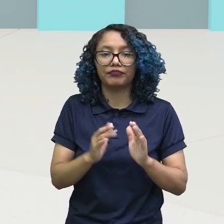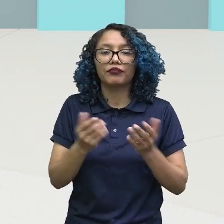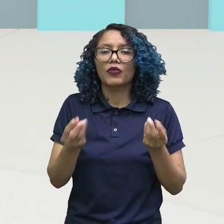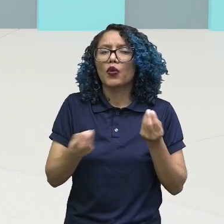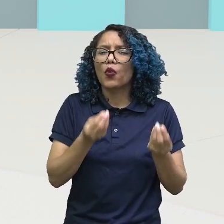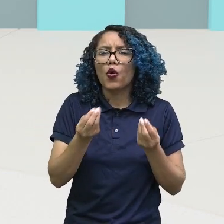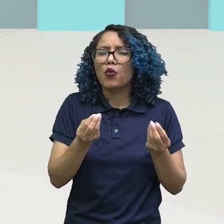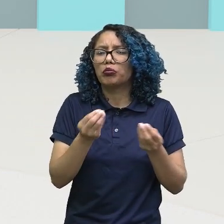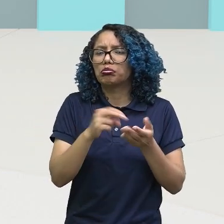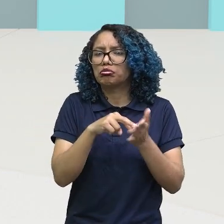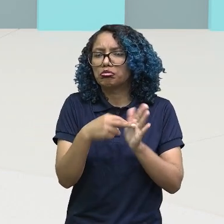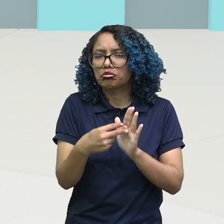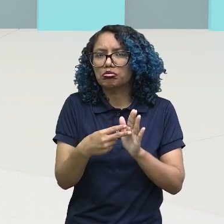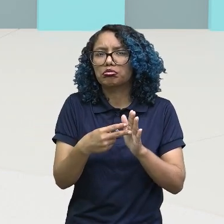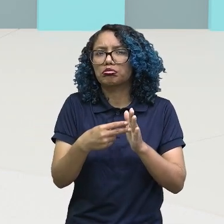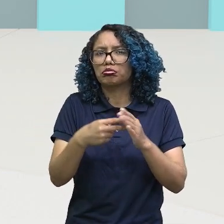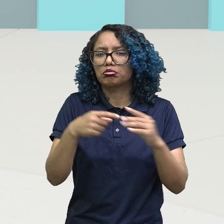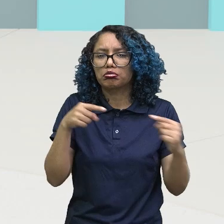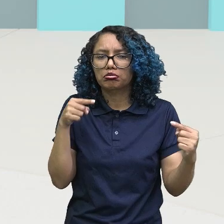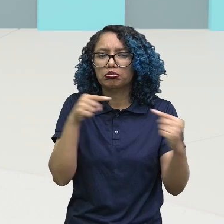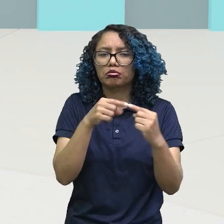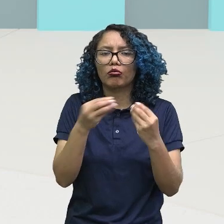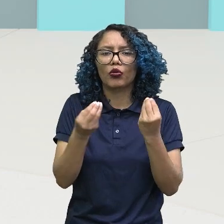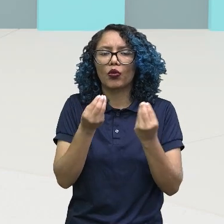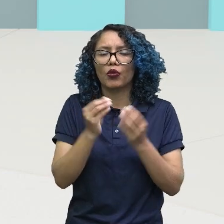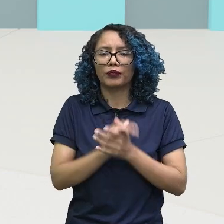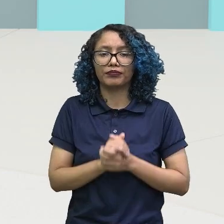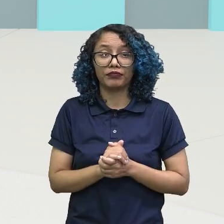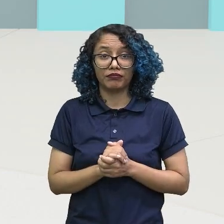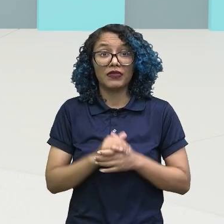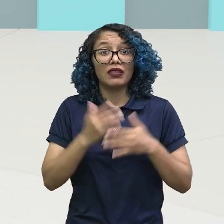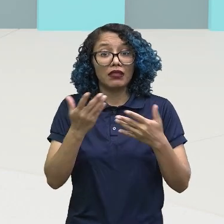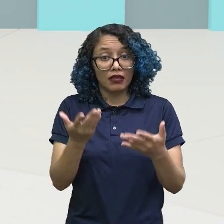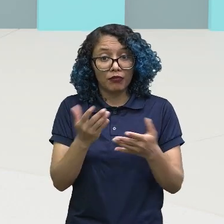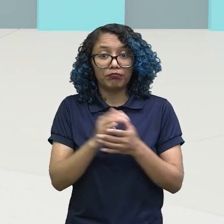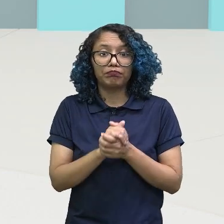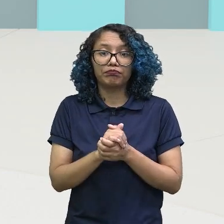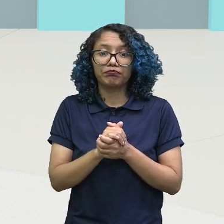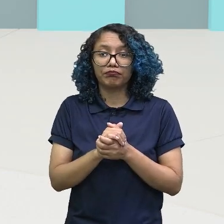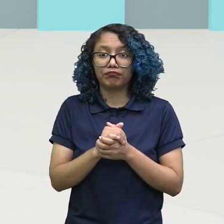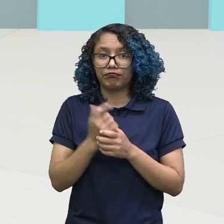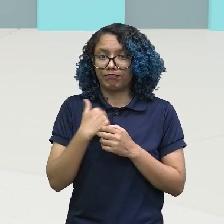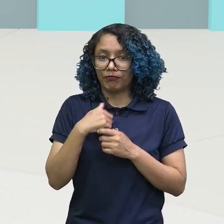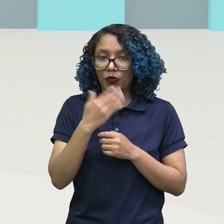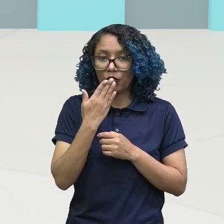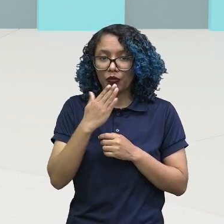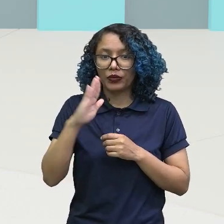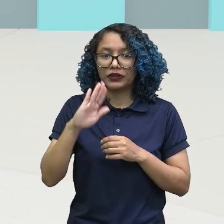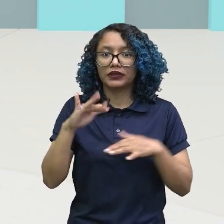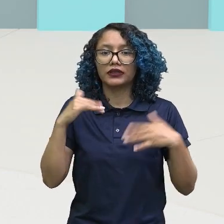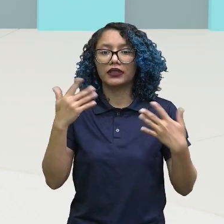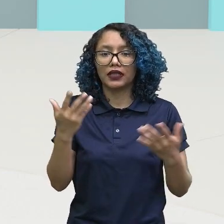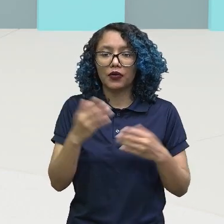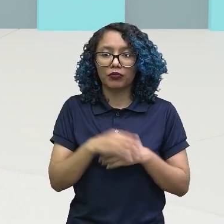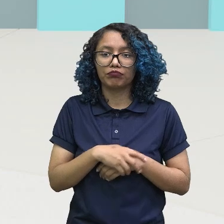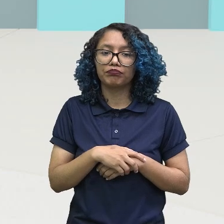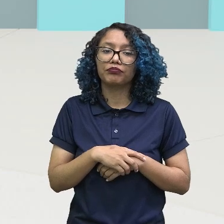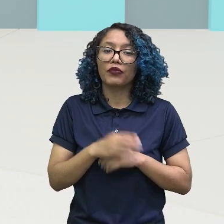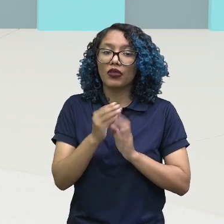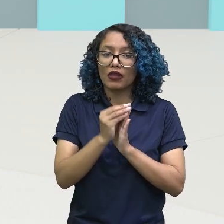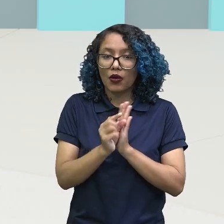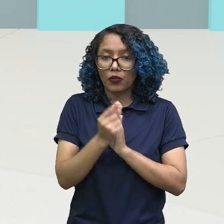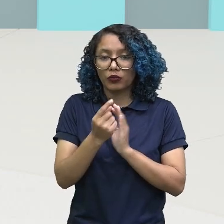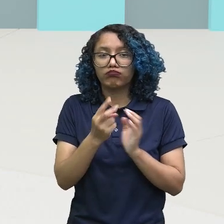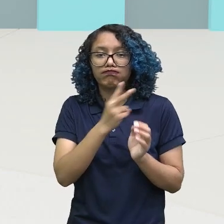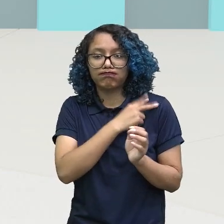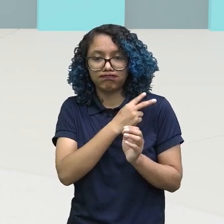conformidade. Conforme prometi, entregarei a unidade 1 da segunda série no dia 13. Então,